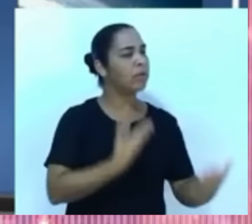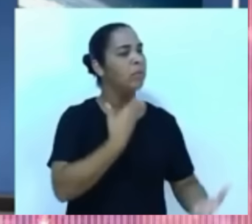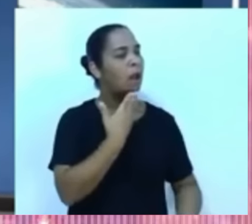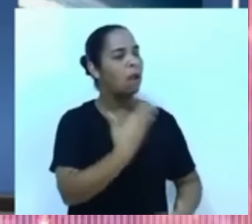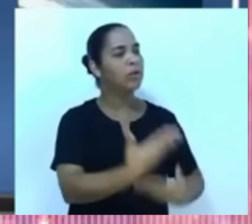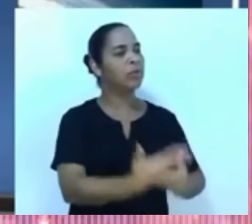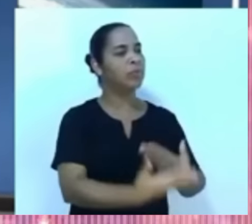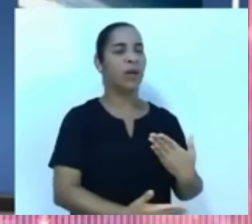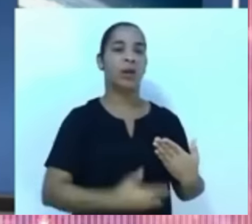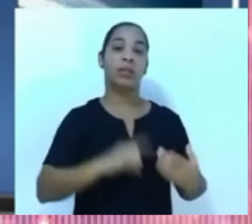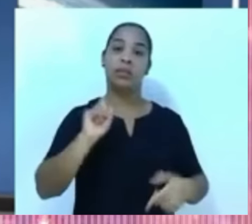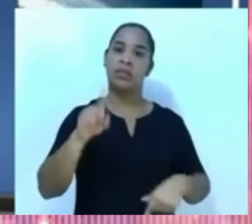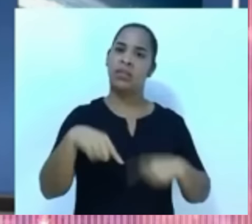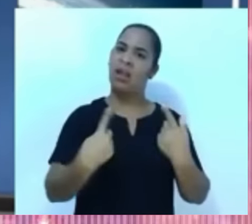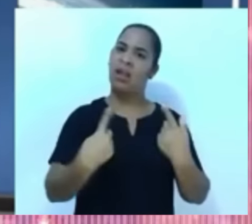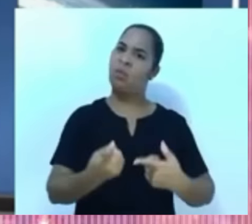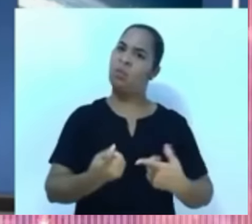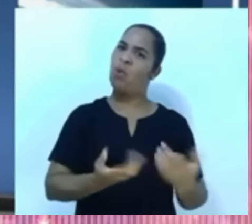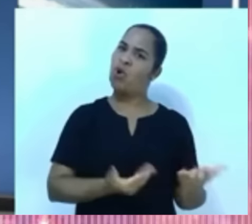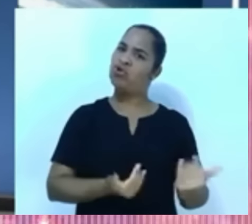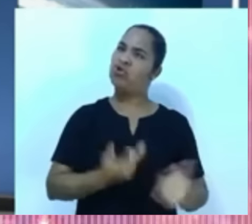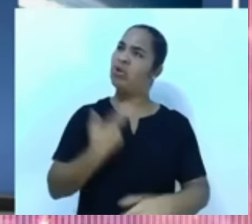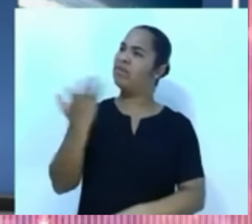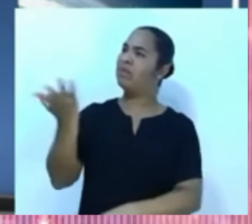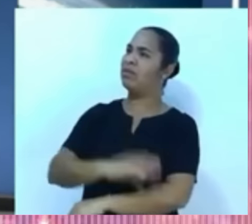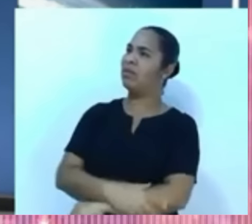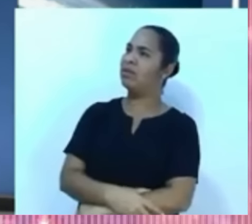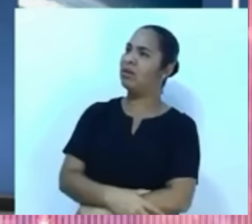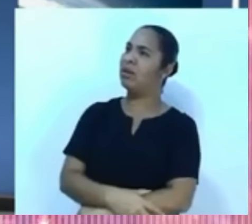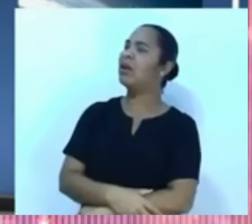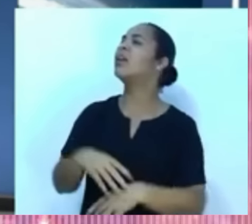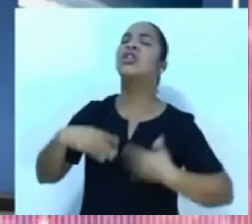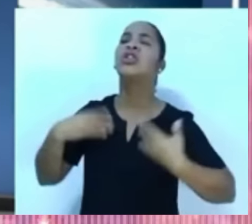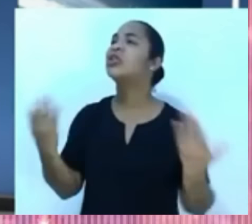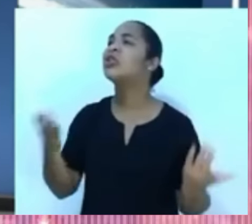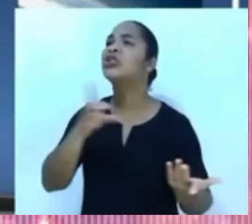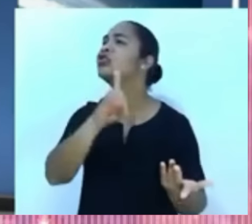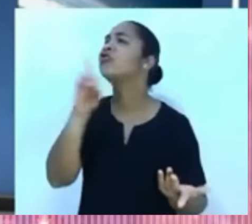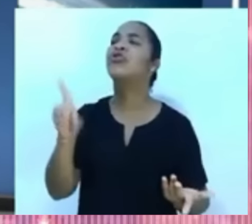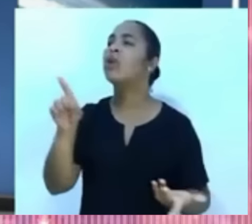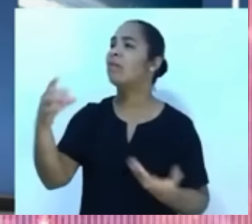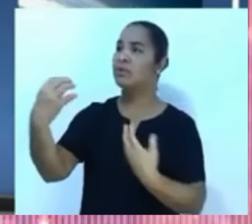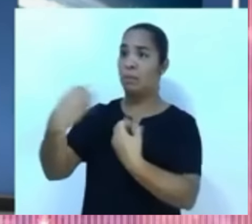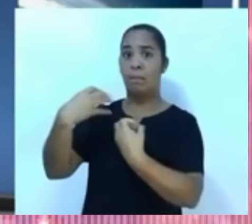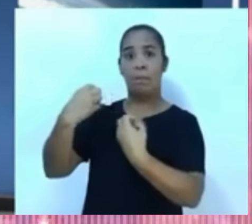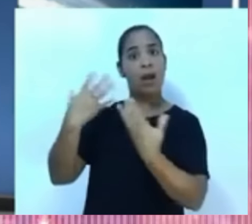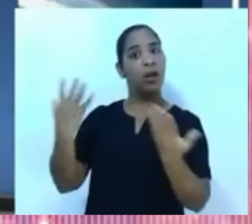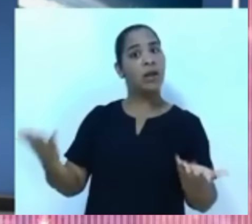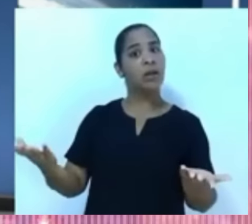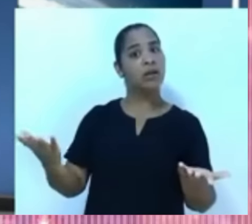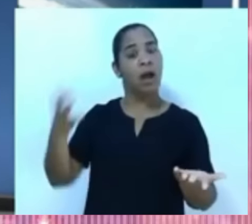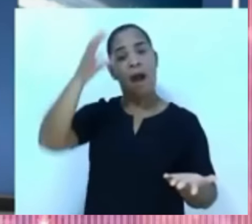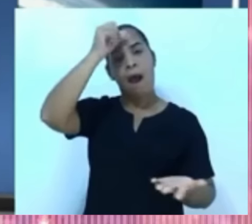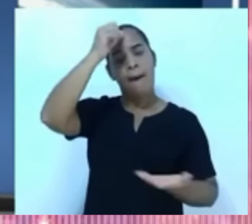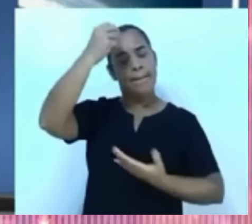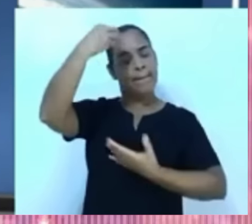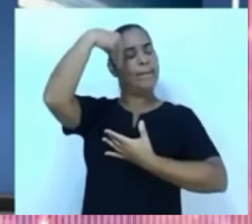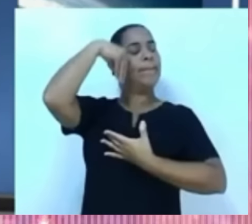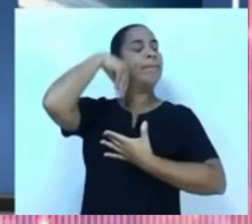mas senhor quando é que vai ensinar-me a penetrar nos arcanos do